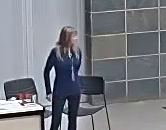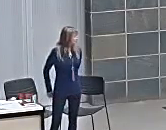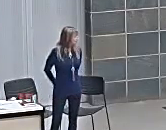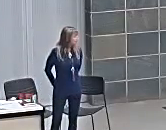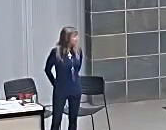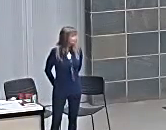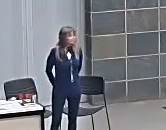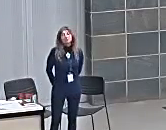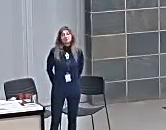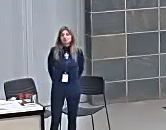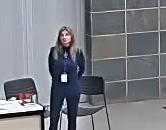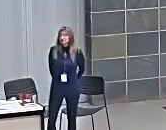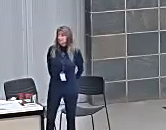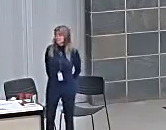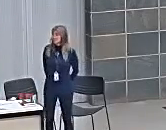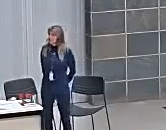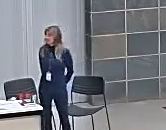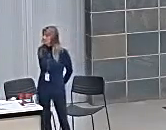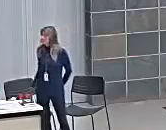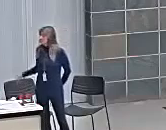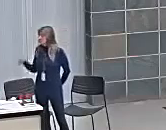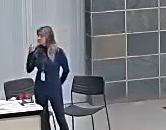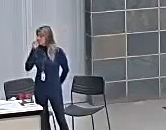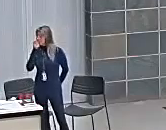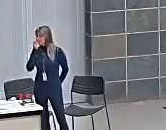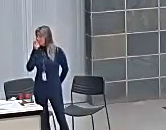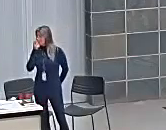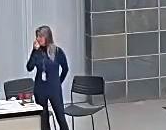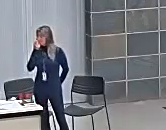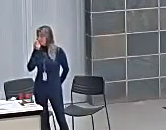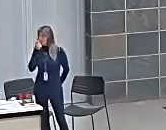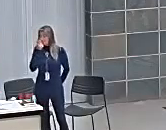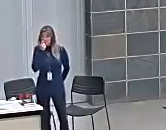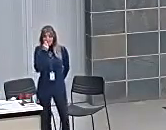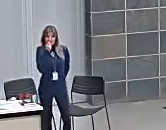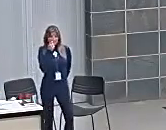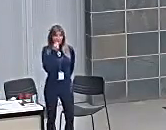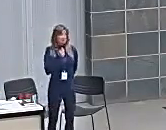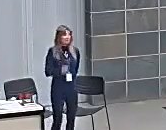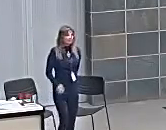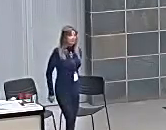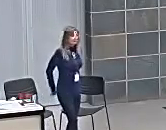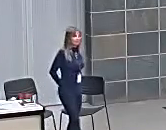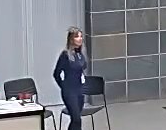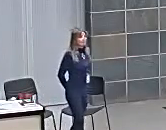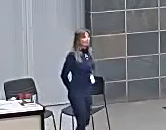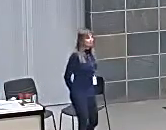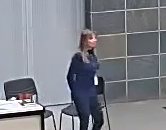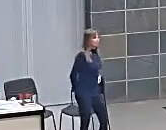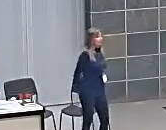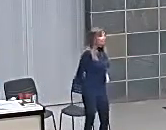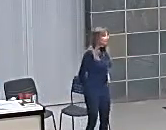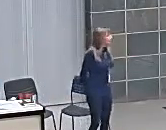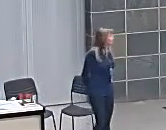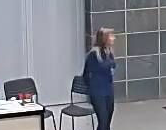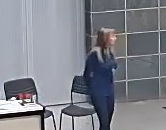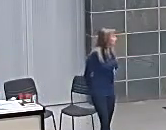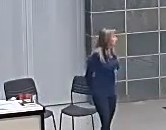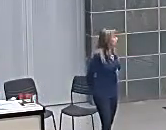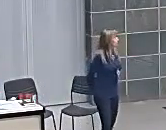ministério público tem obrigação de vir a investigar eu de aqui à mesa